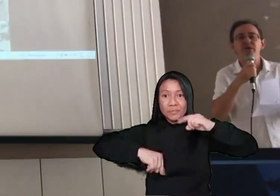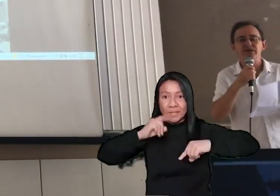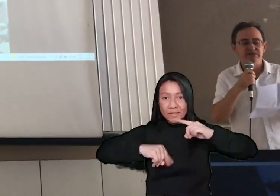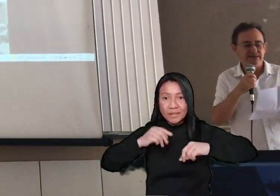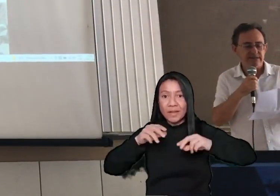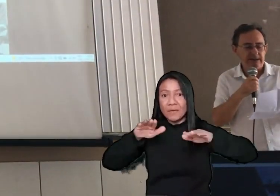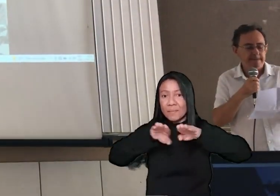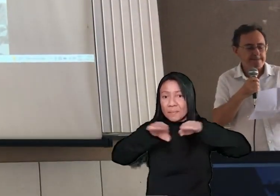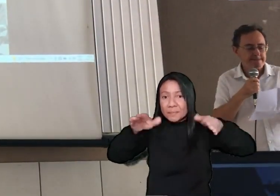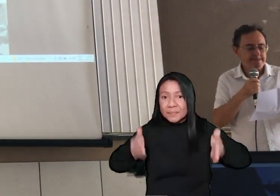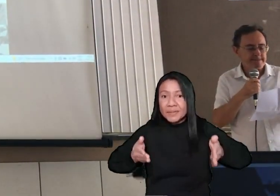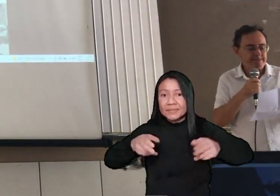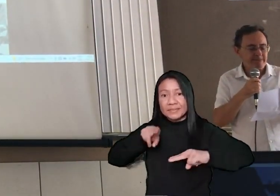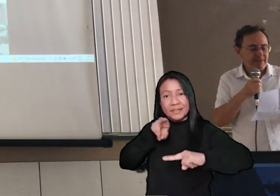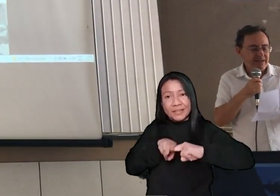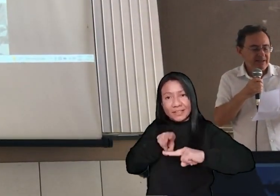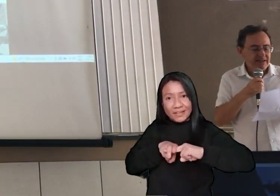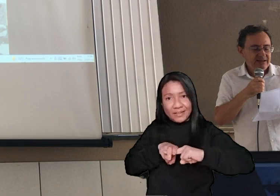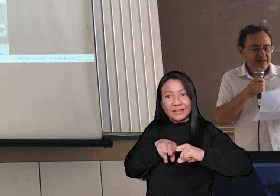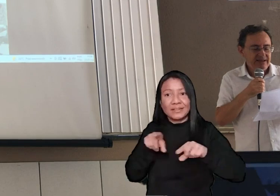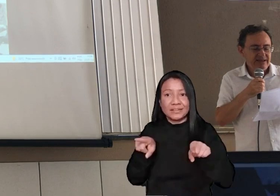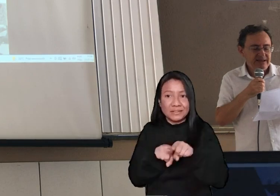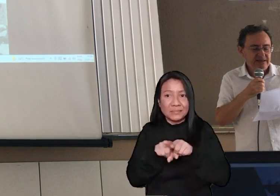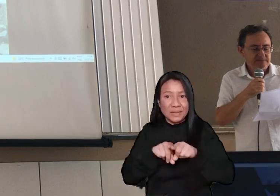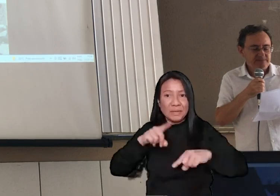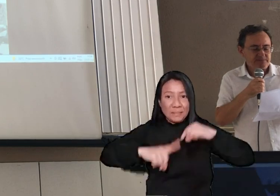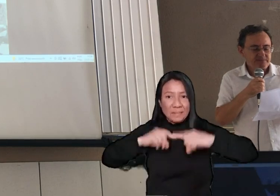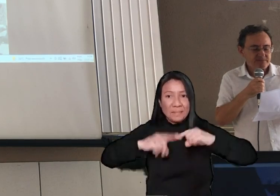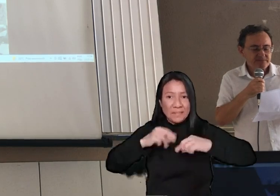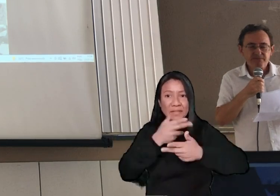em público. Tá?